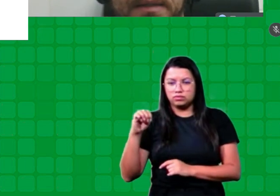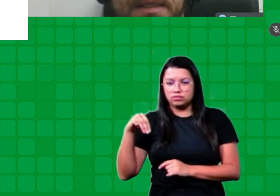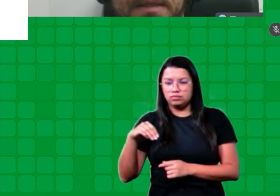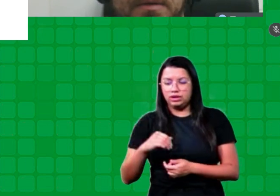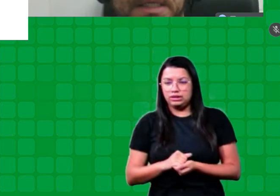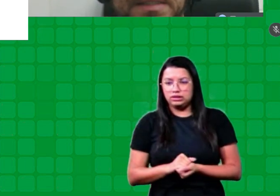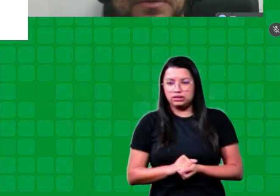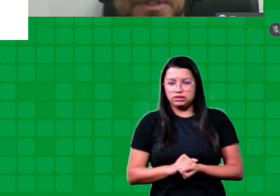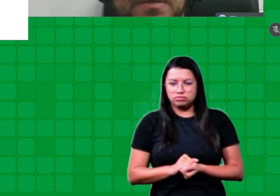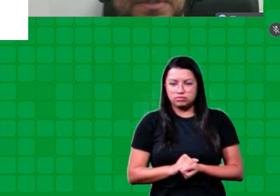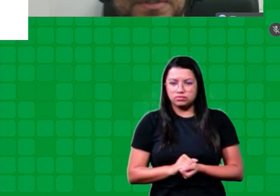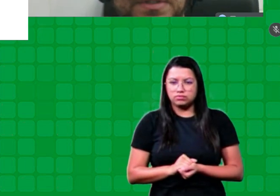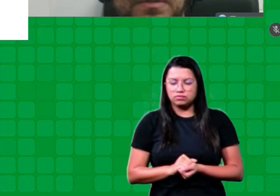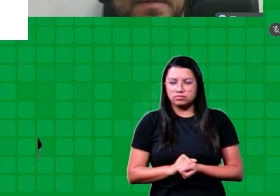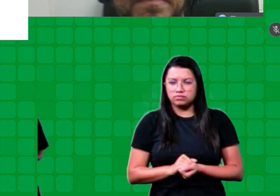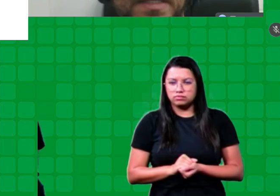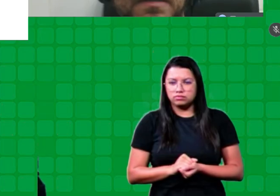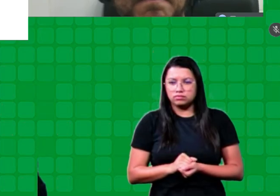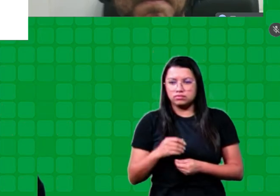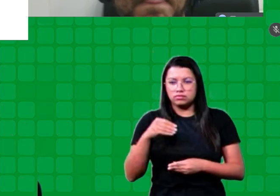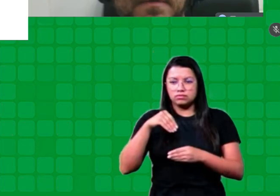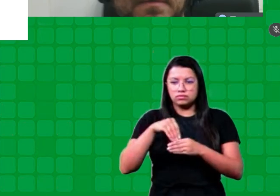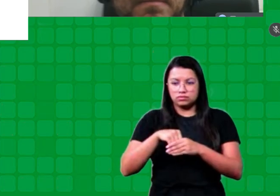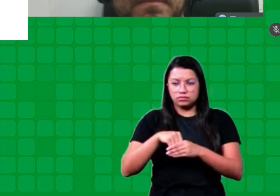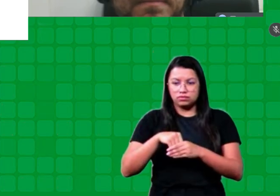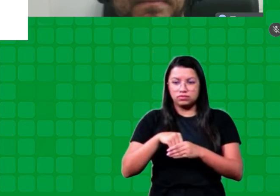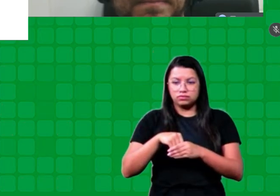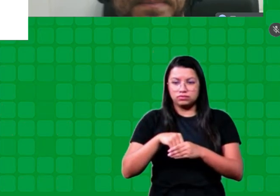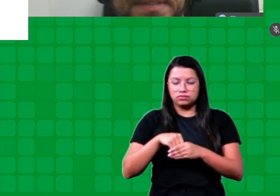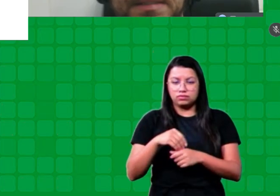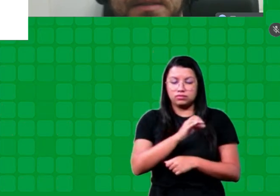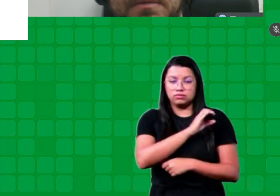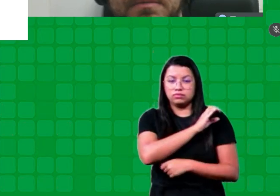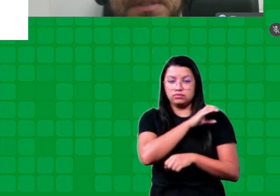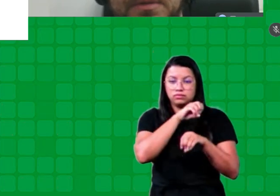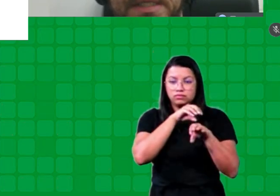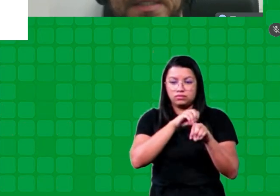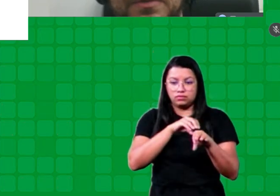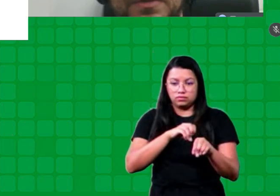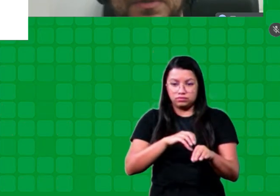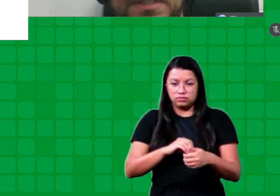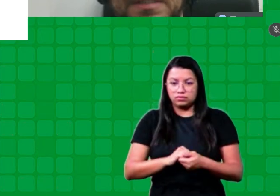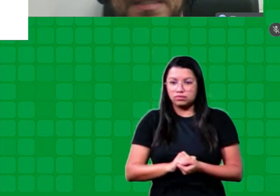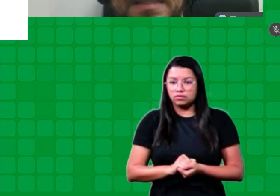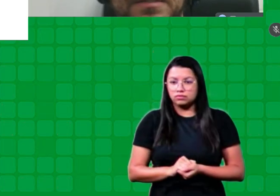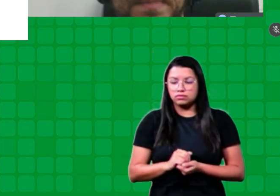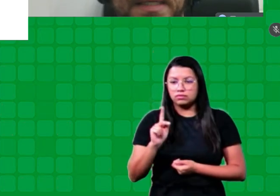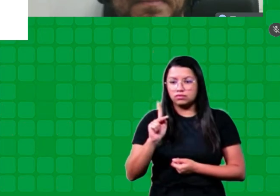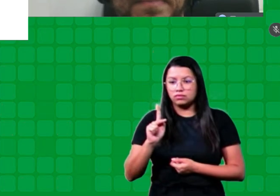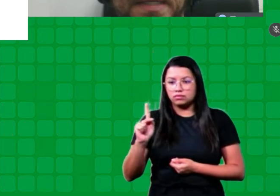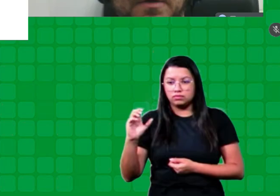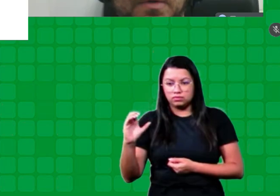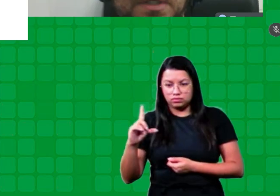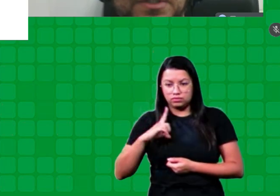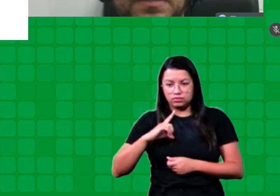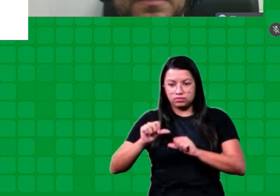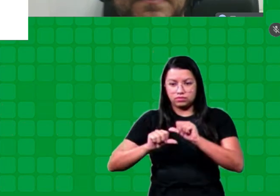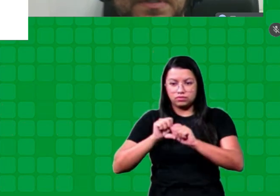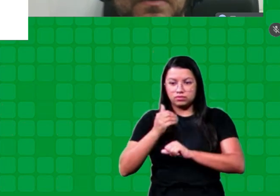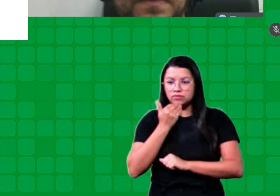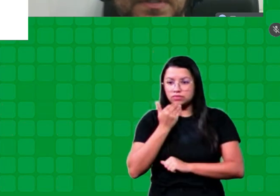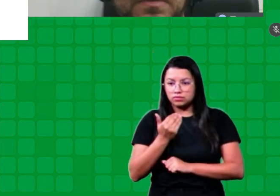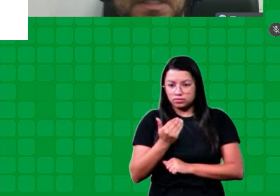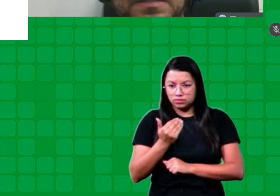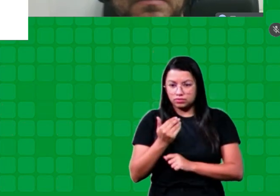dentro da Coordenação Geral de Ensino da PREM, PPC com as alterações solicitadas pela PREM